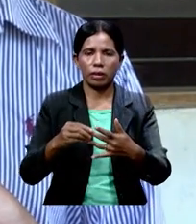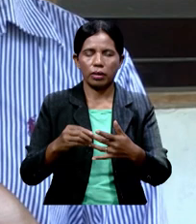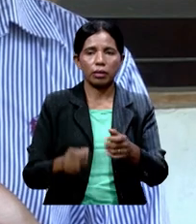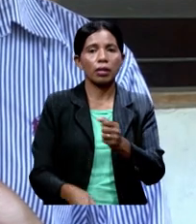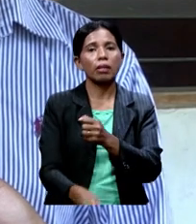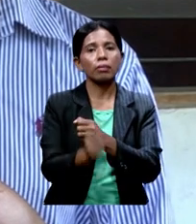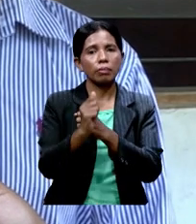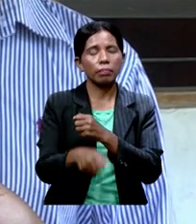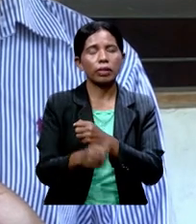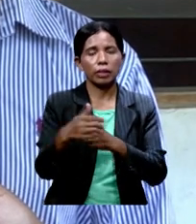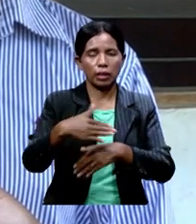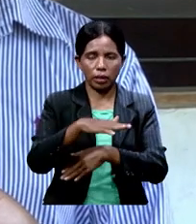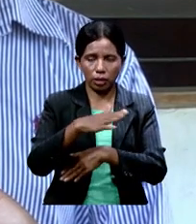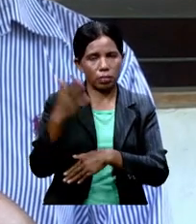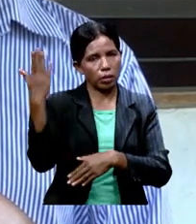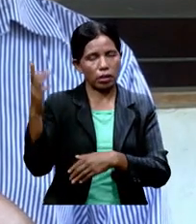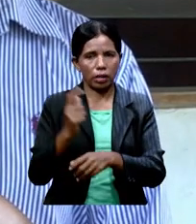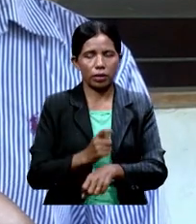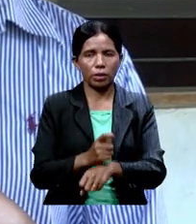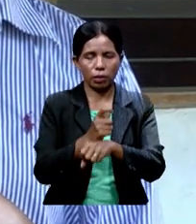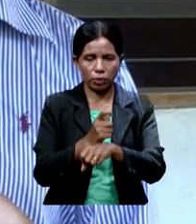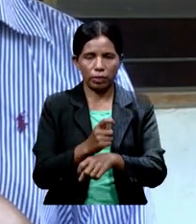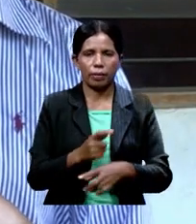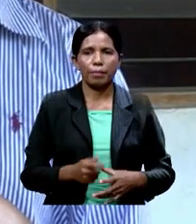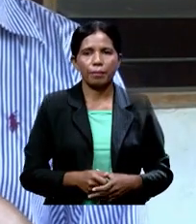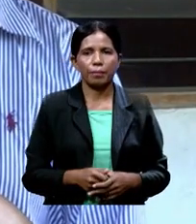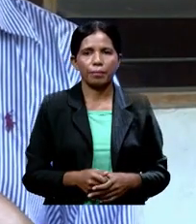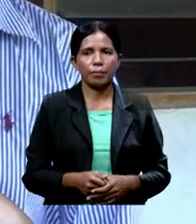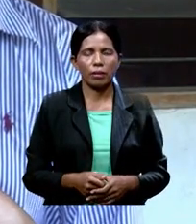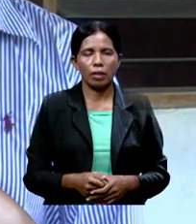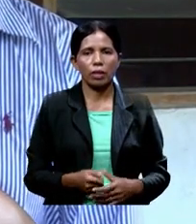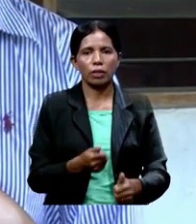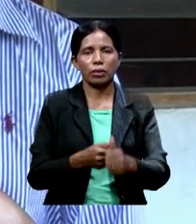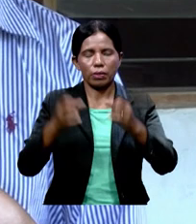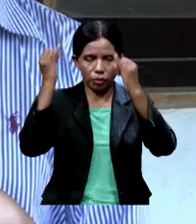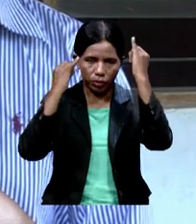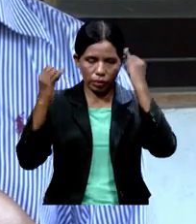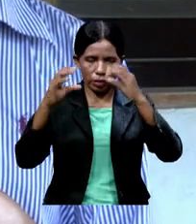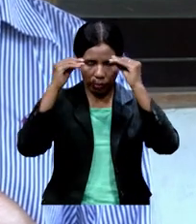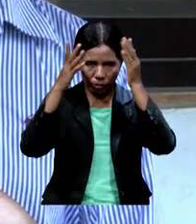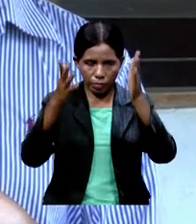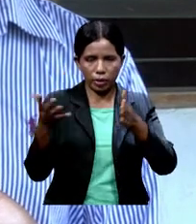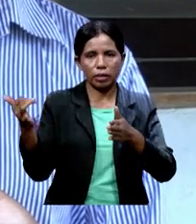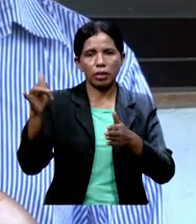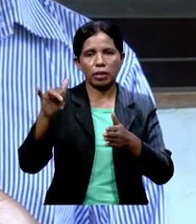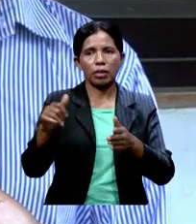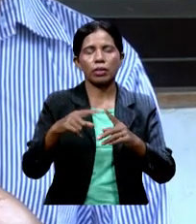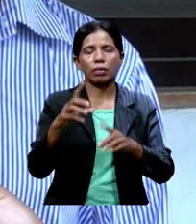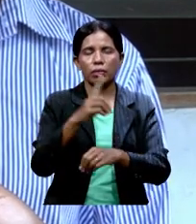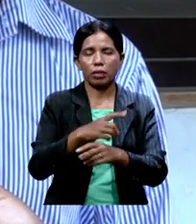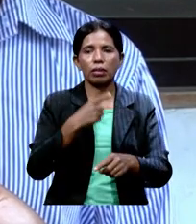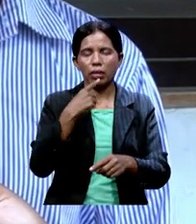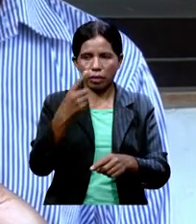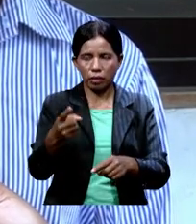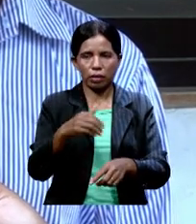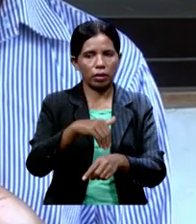Tauro. Também ter informação de meu professor se era o em levantar né, cada que